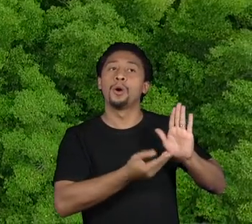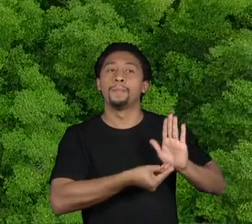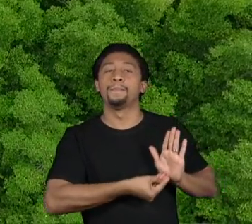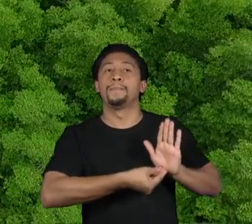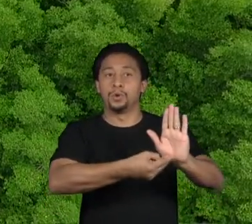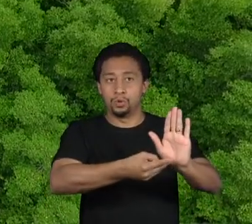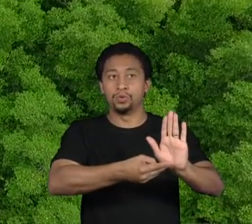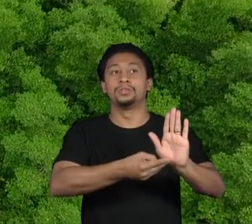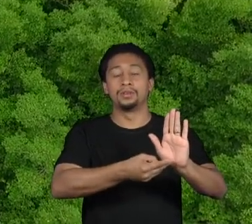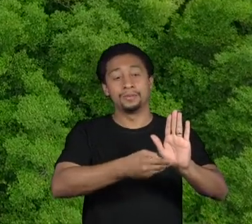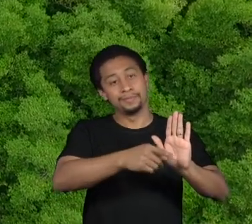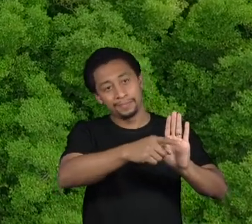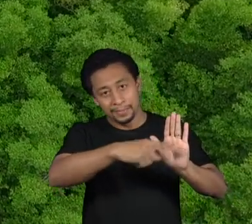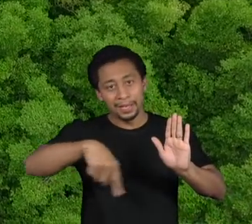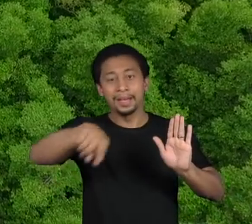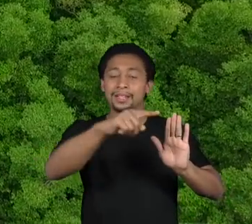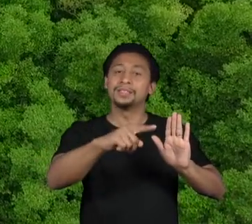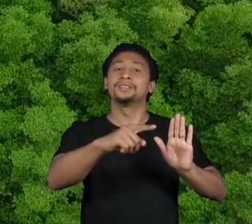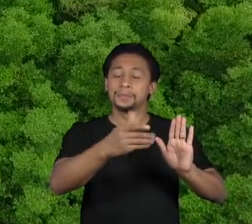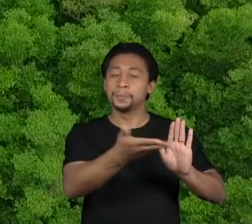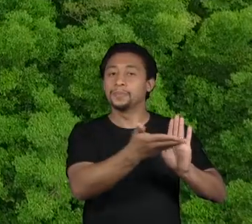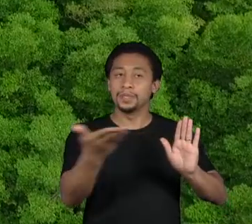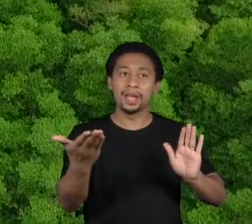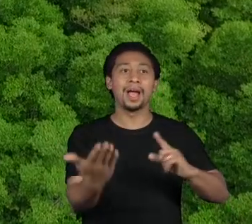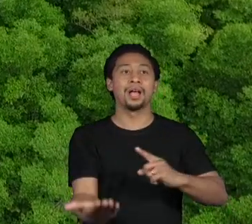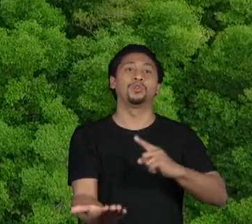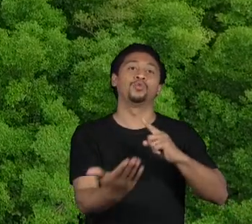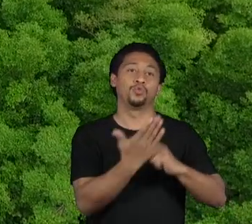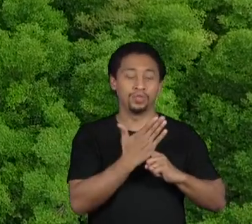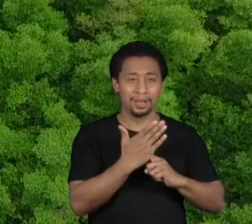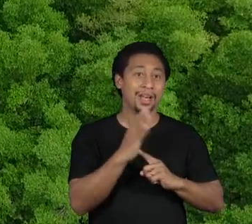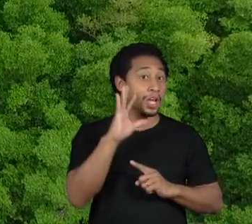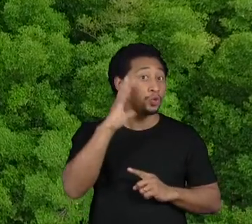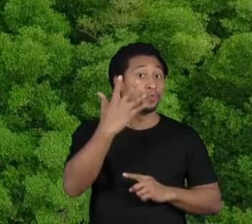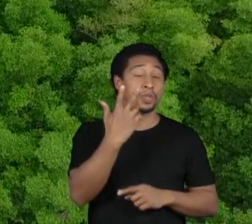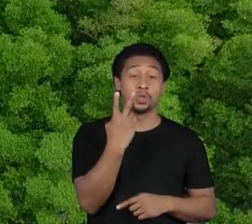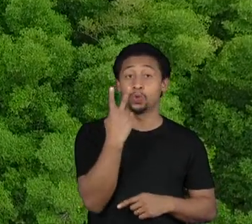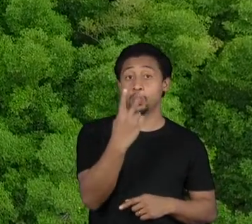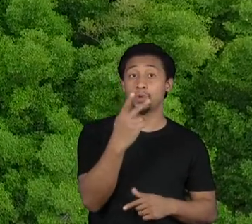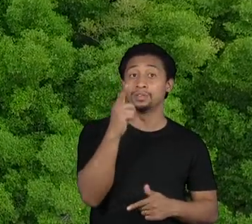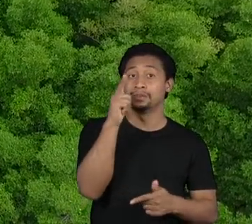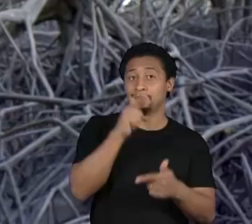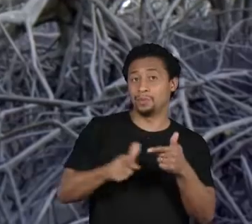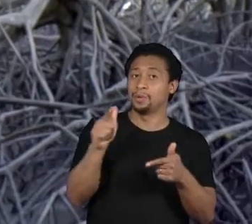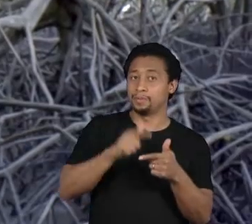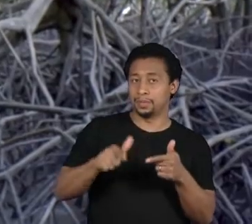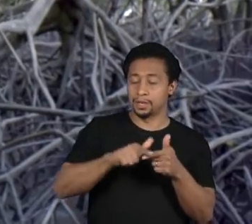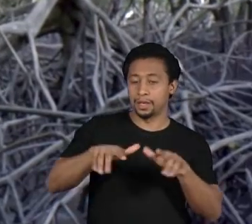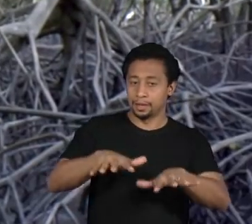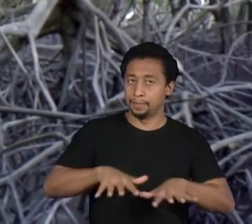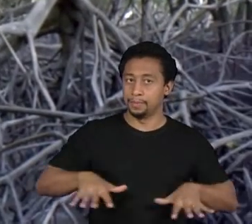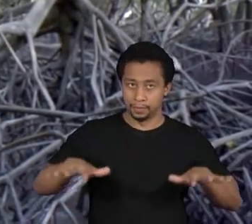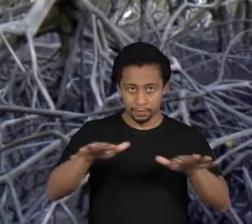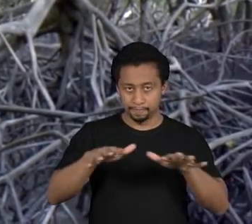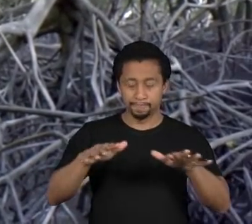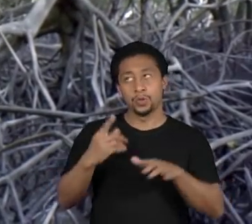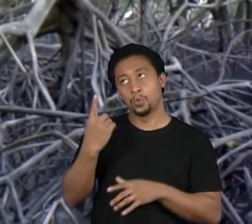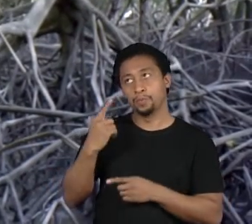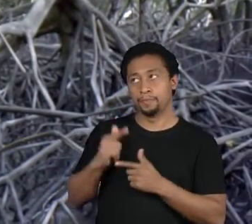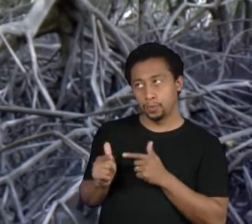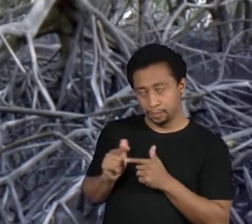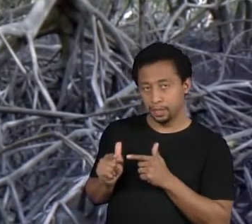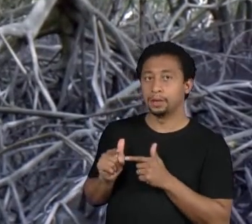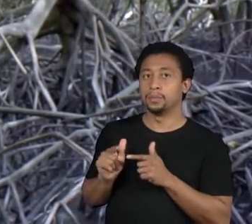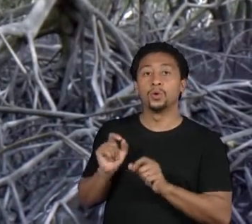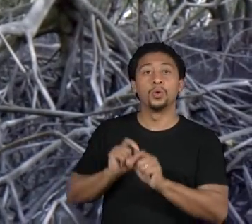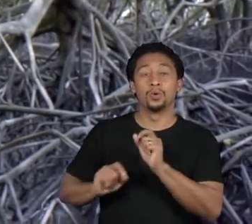para manejo de dois problemas básicos que a gente tem na região, que é o corte do mangue branco, que